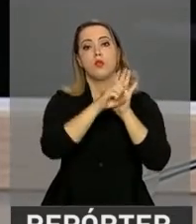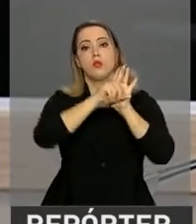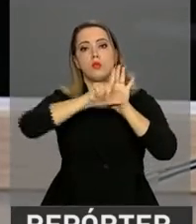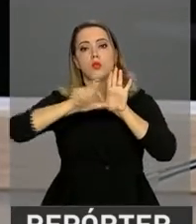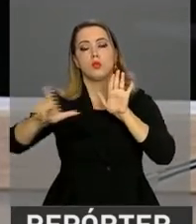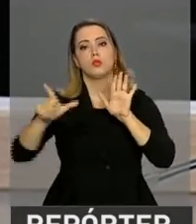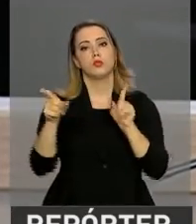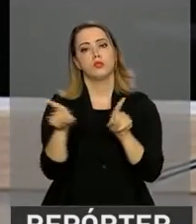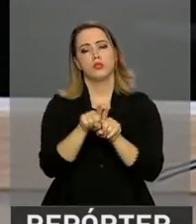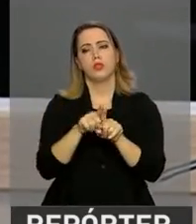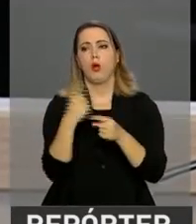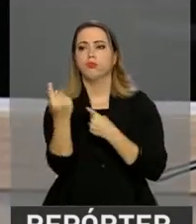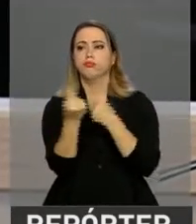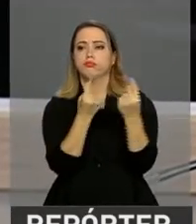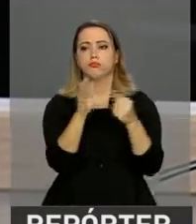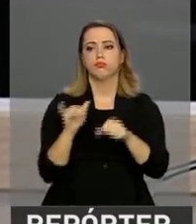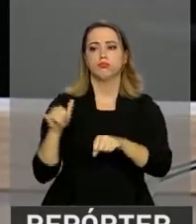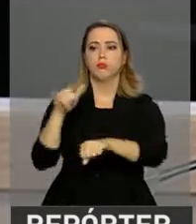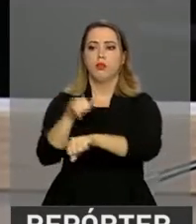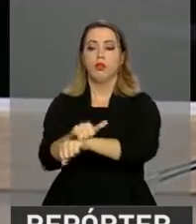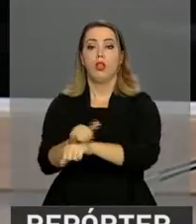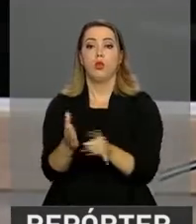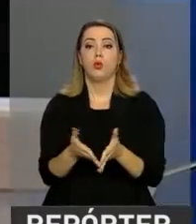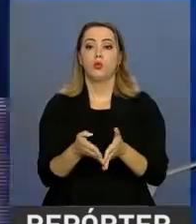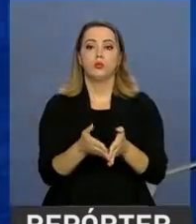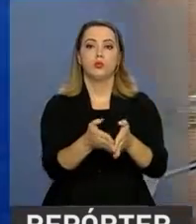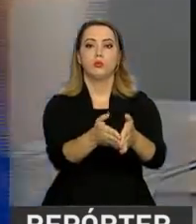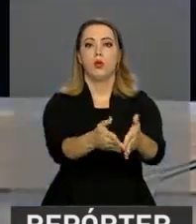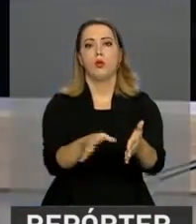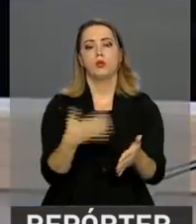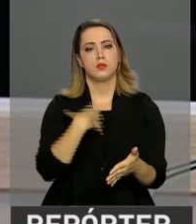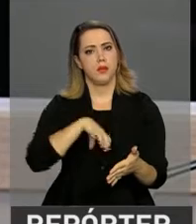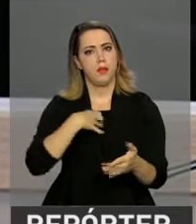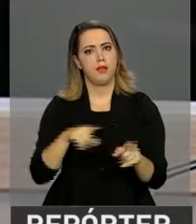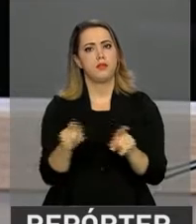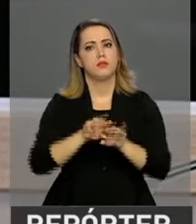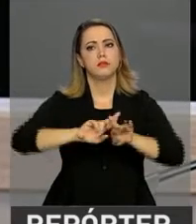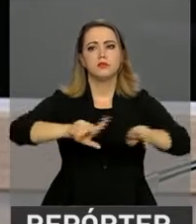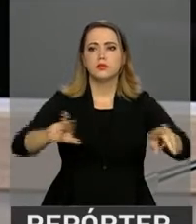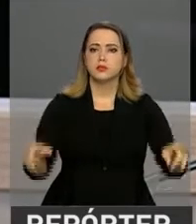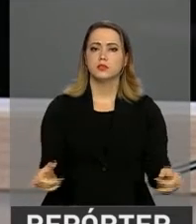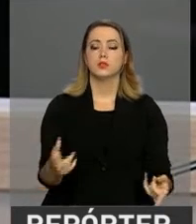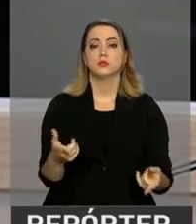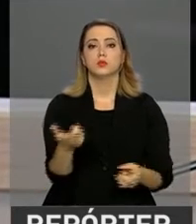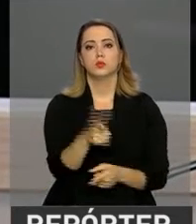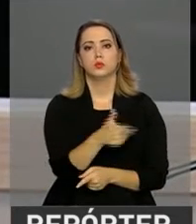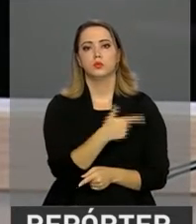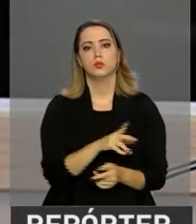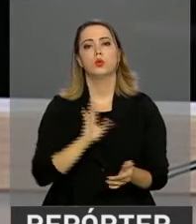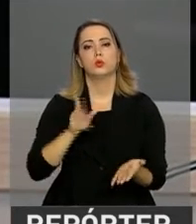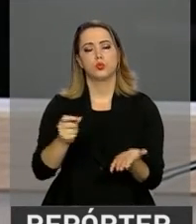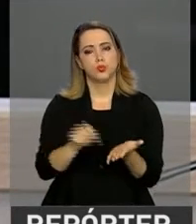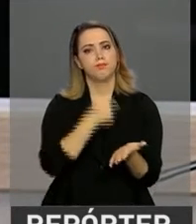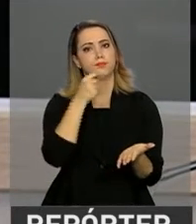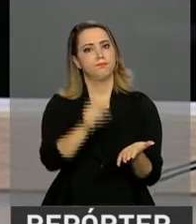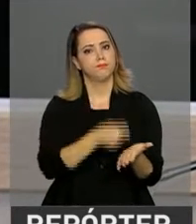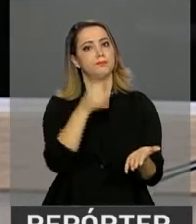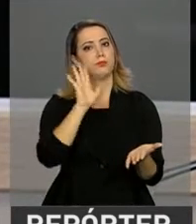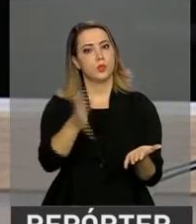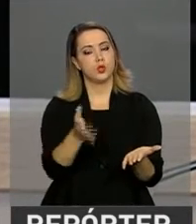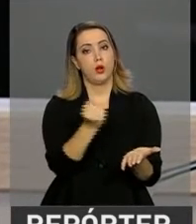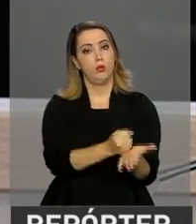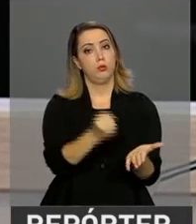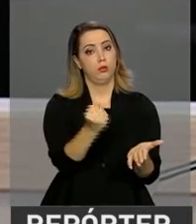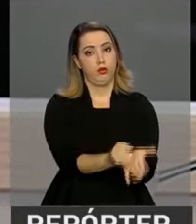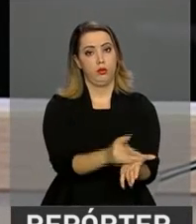dos aeroportos, dos portos de Santarém e dos portos outros que assinou-se o contrato. Então, isso